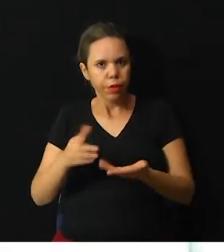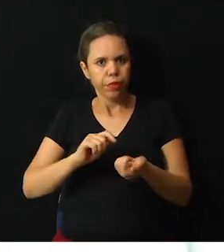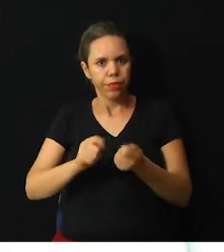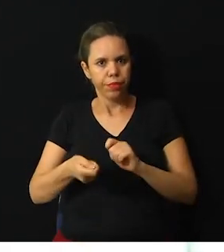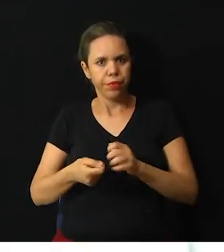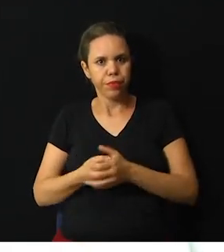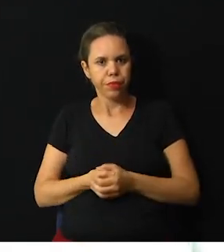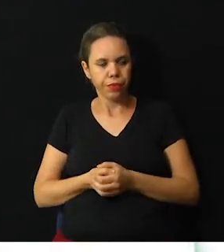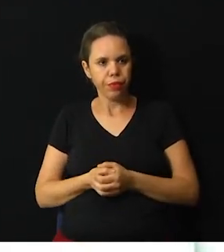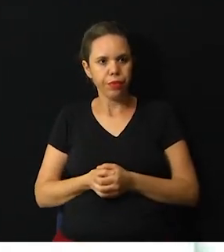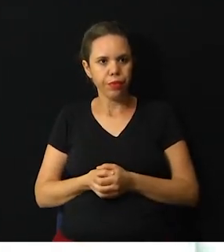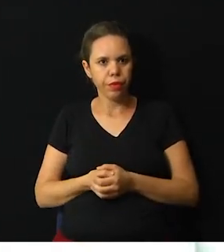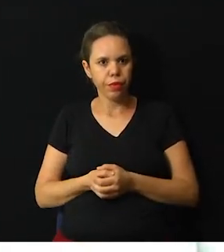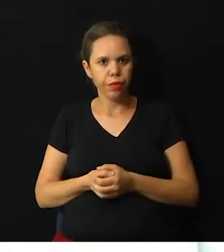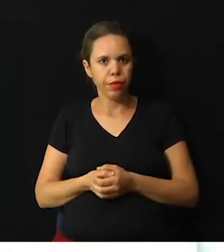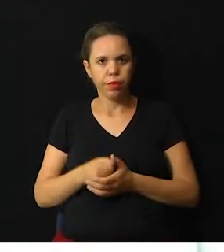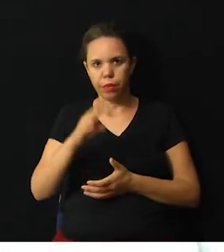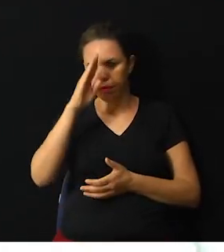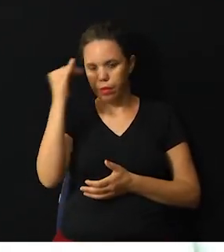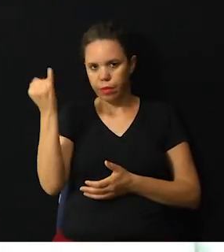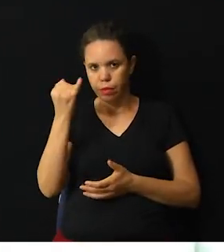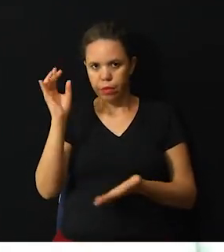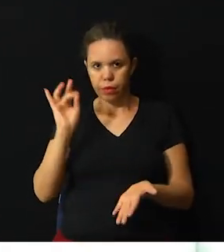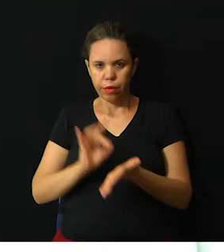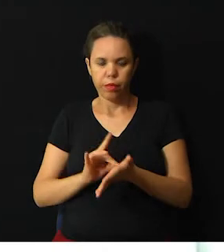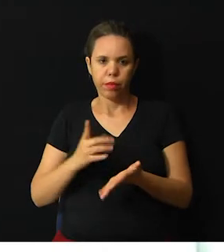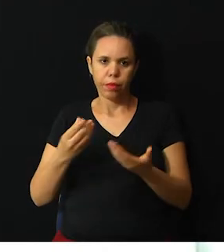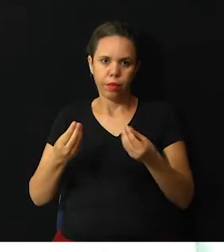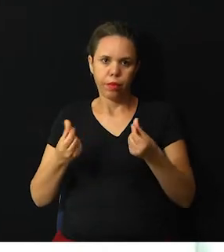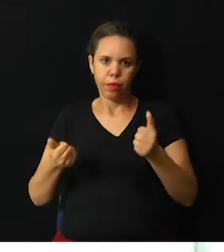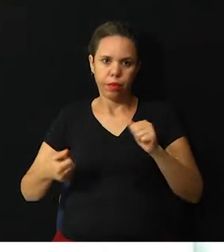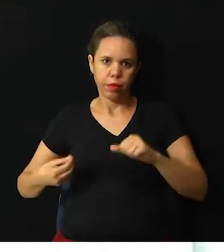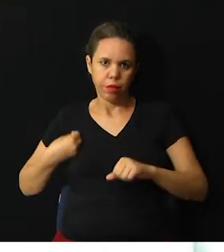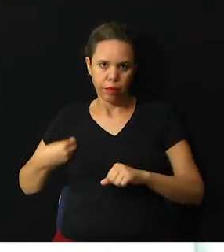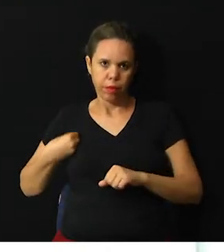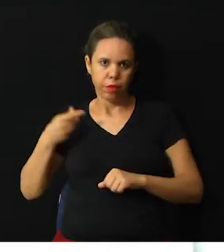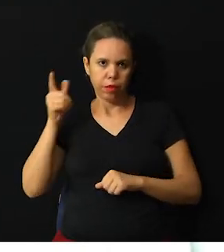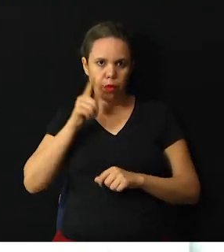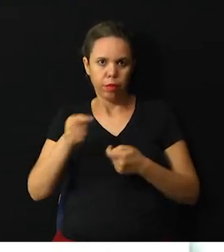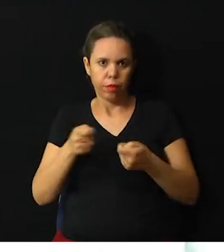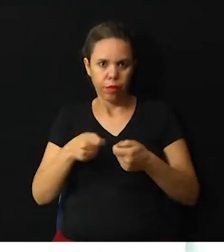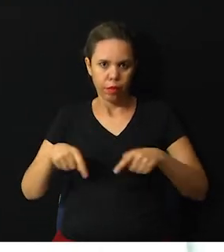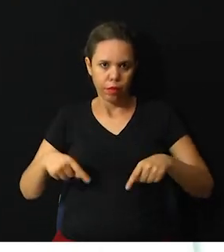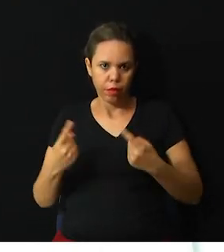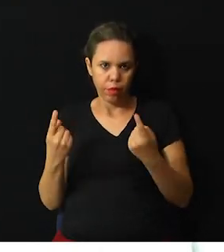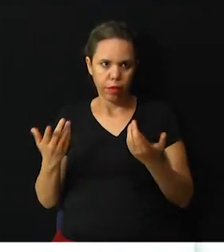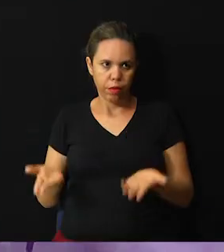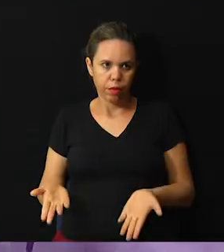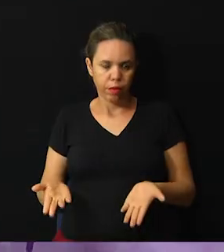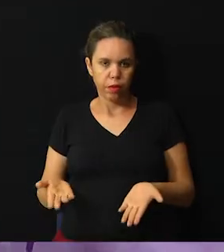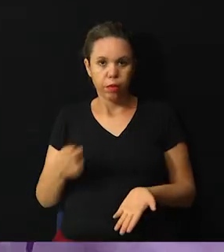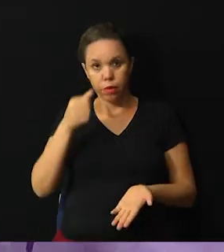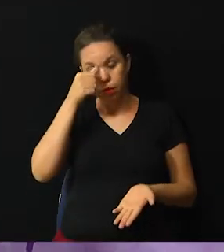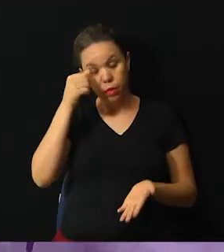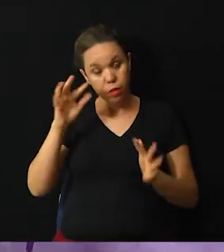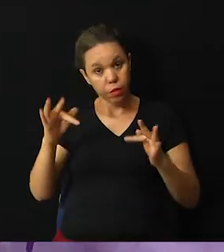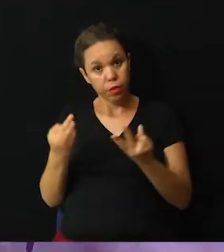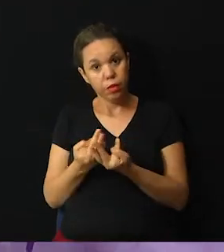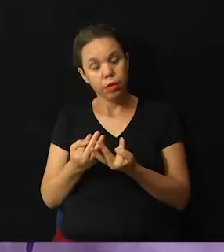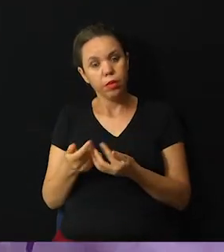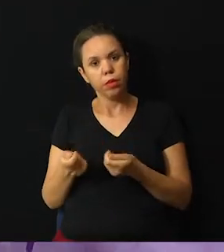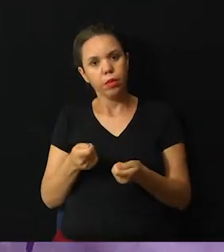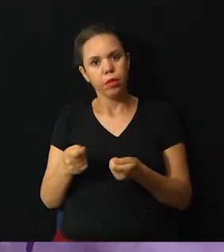estimulação adequada, são essenciais para realmente ter qualidade de vida e conseguir lidar com os desafios que toda a família